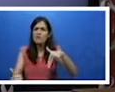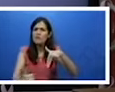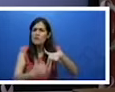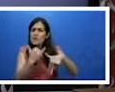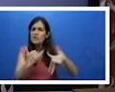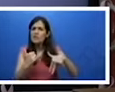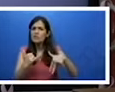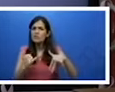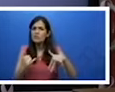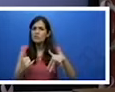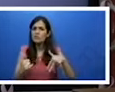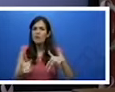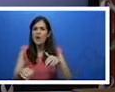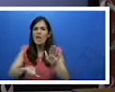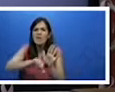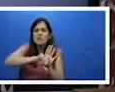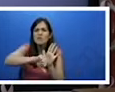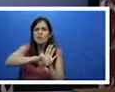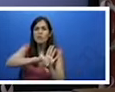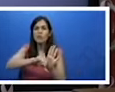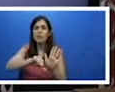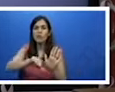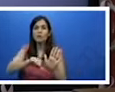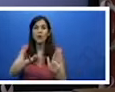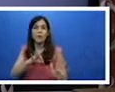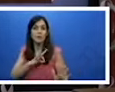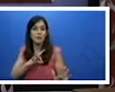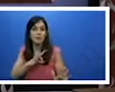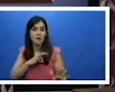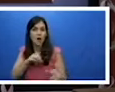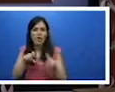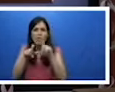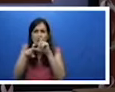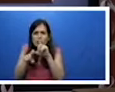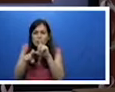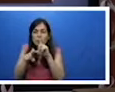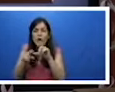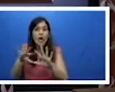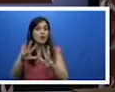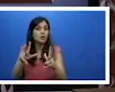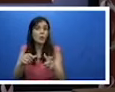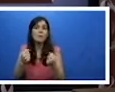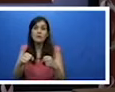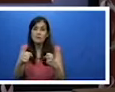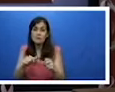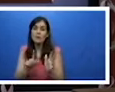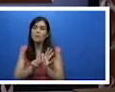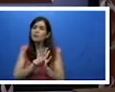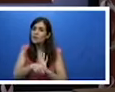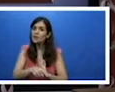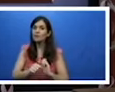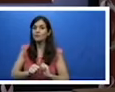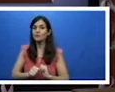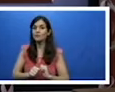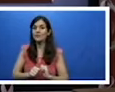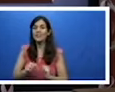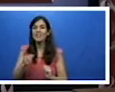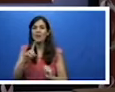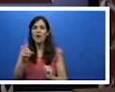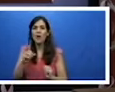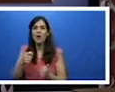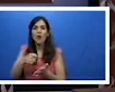são personagens indispensáveis para esse gênero. O narrador geralmente não é o